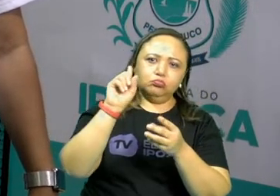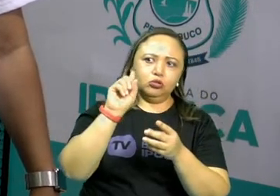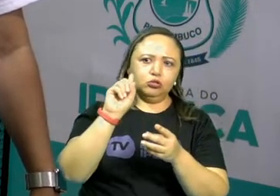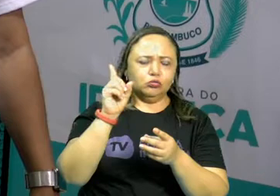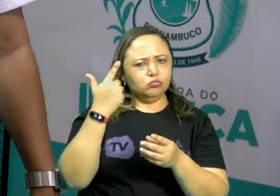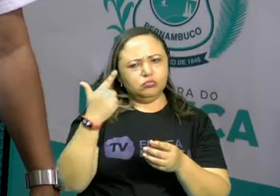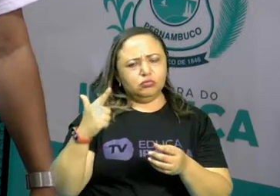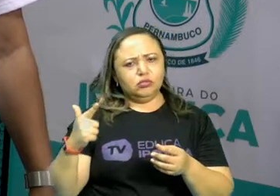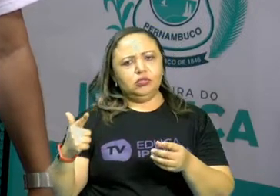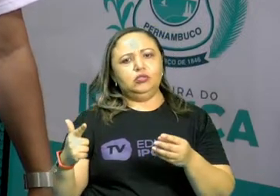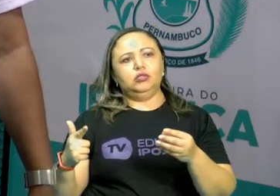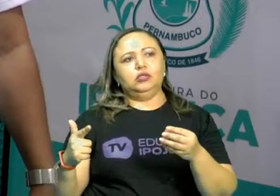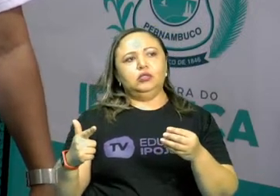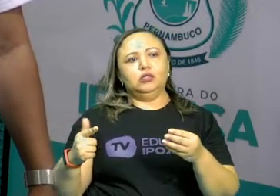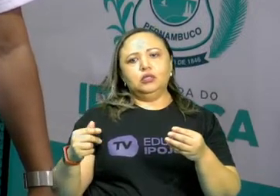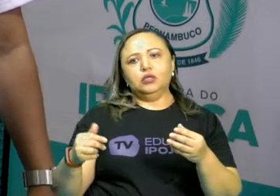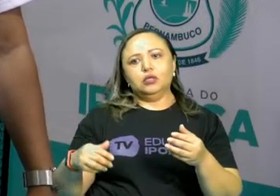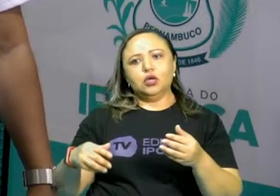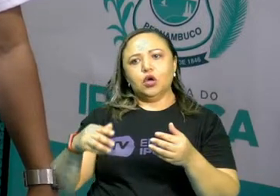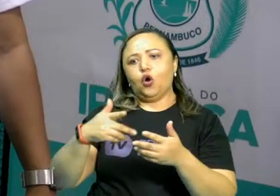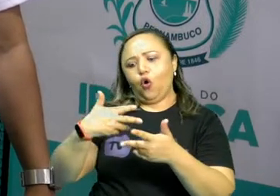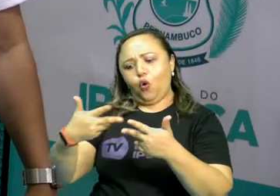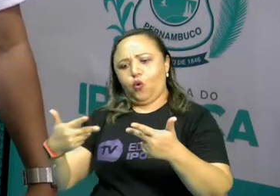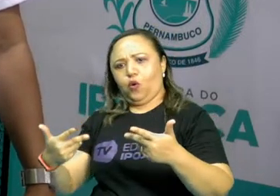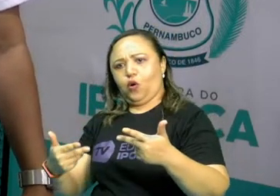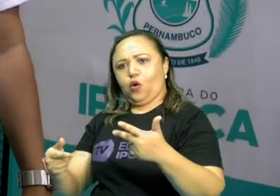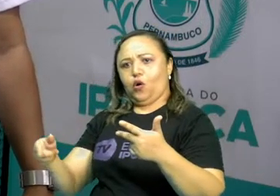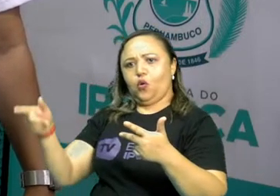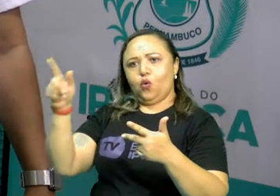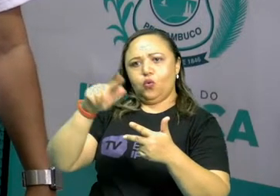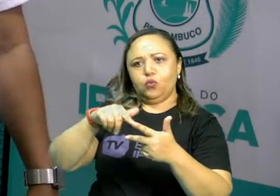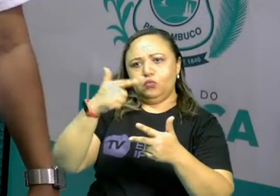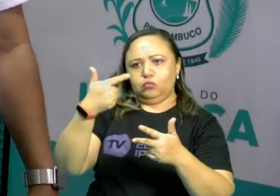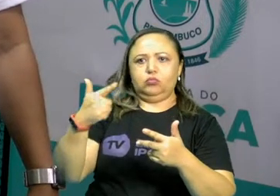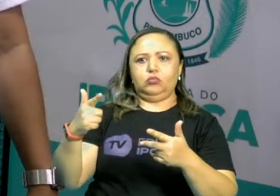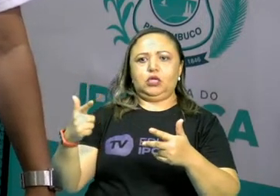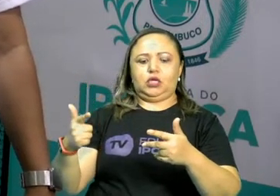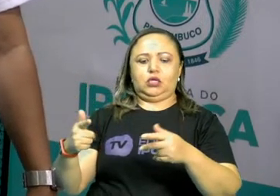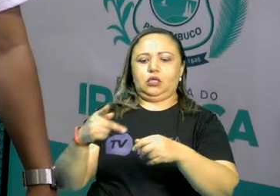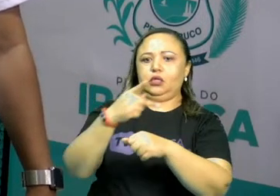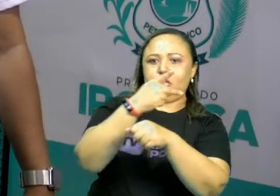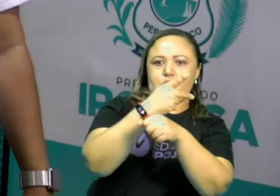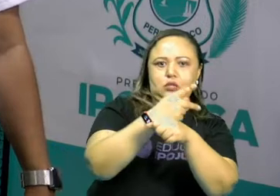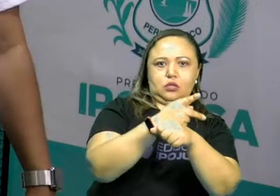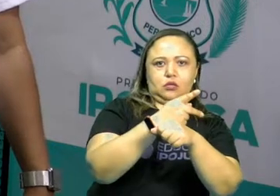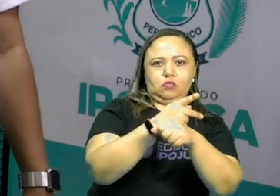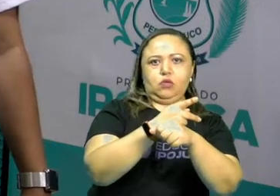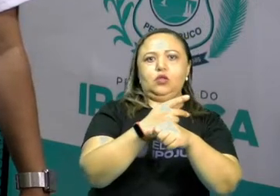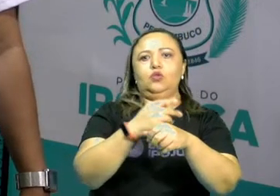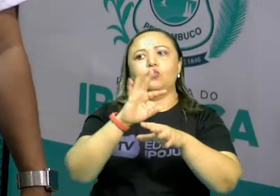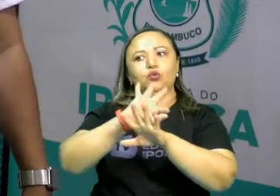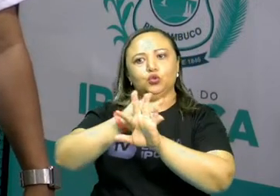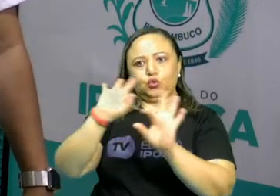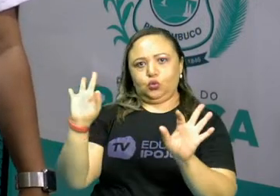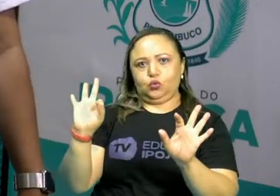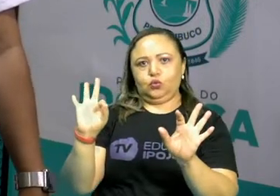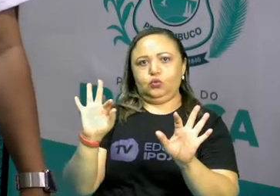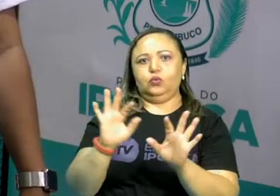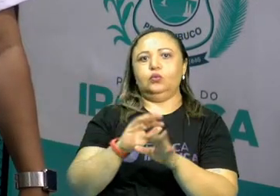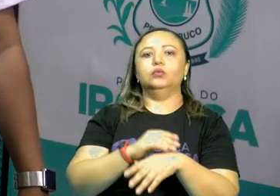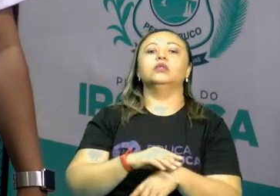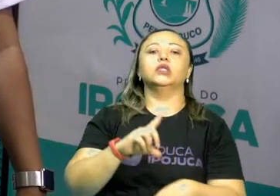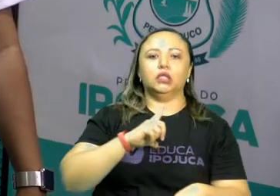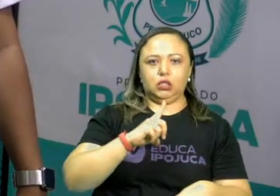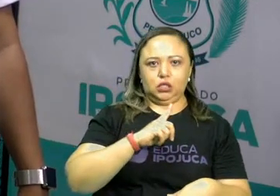único componente. Então, ou seja, não há outro componente ali, só aquele. No caso da lata de alumínio, só